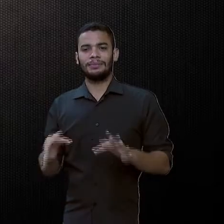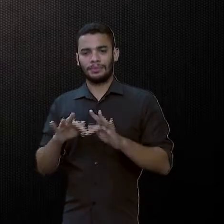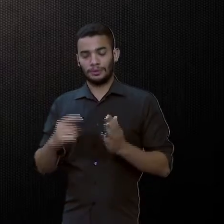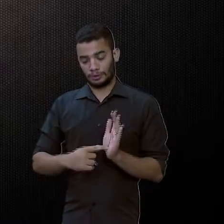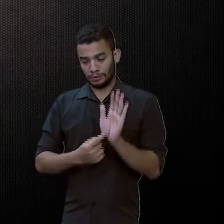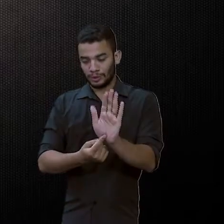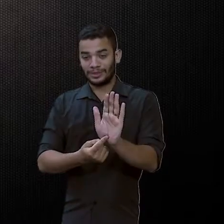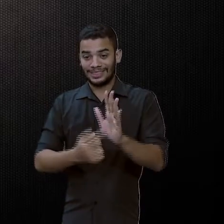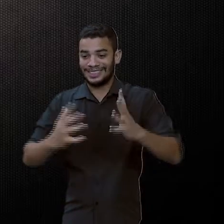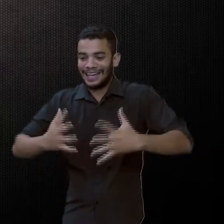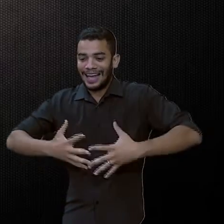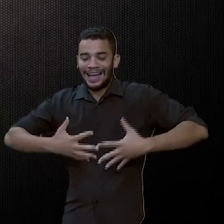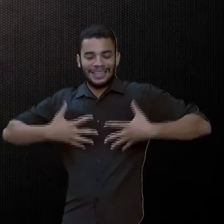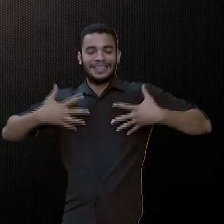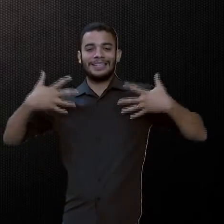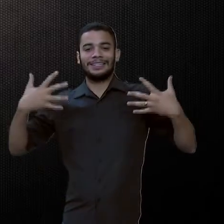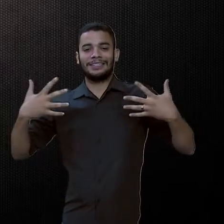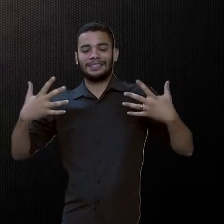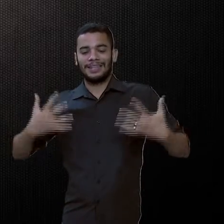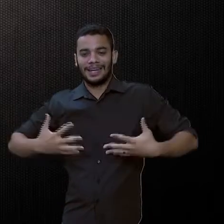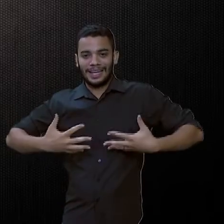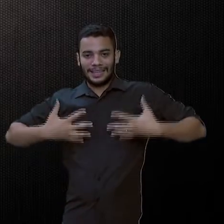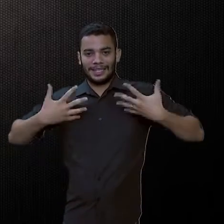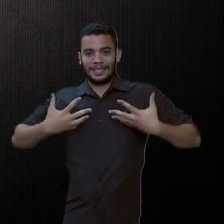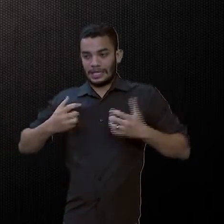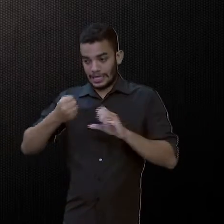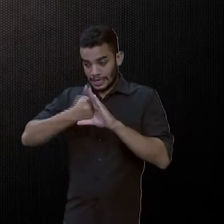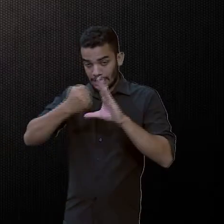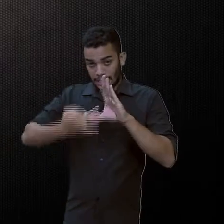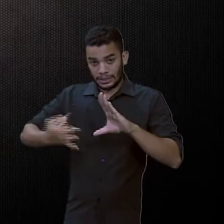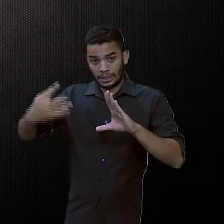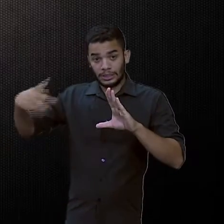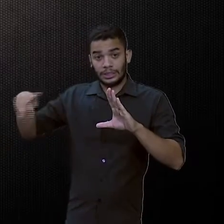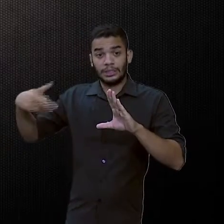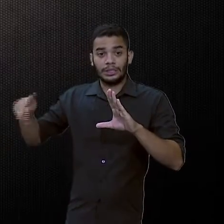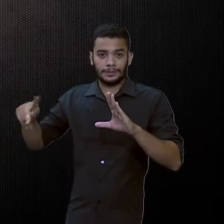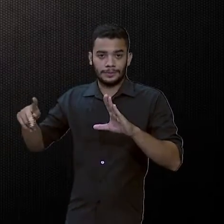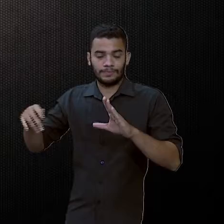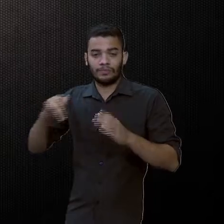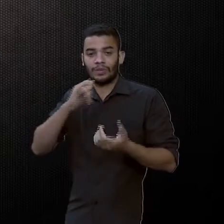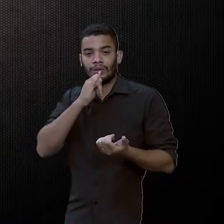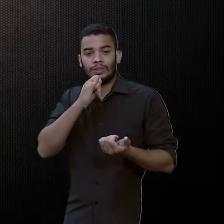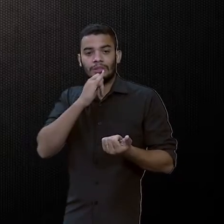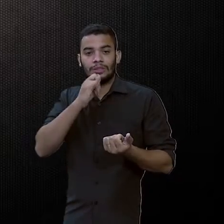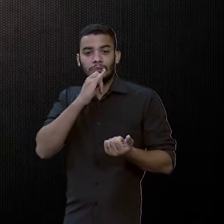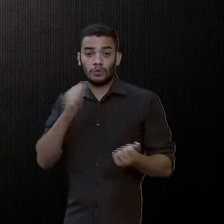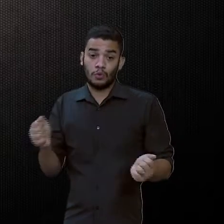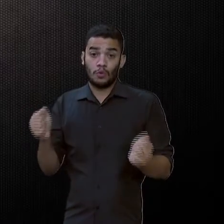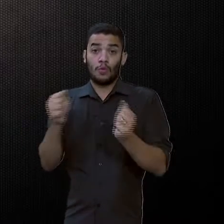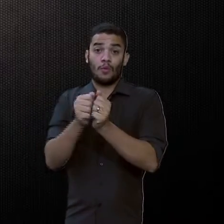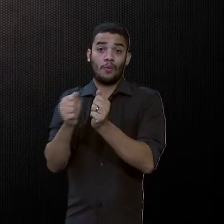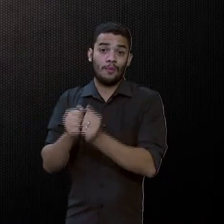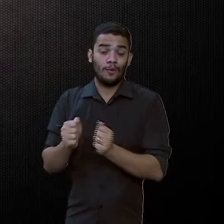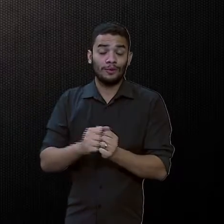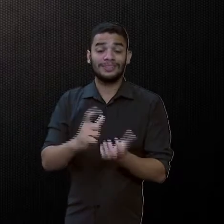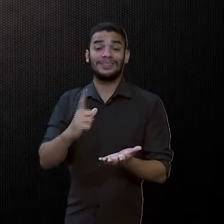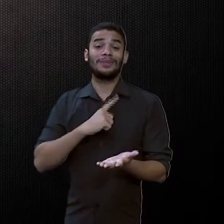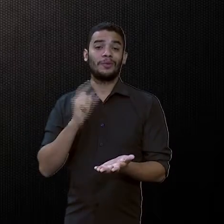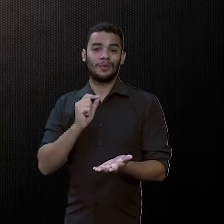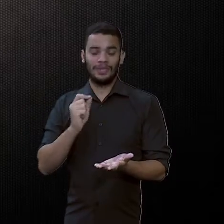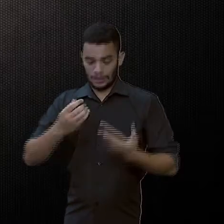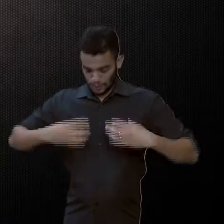os adjetivos compostos, eles apresentam mais de um radical. Assim, nós escolhemos amarelo ouro do